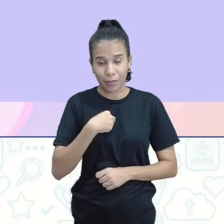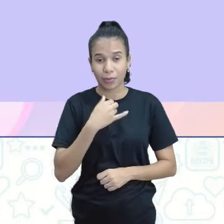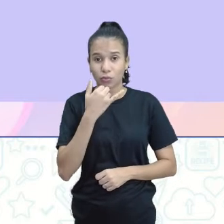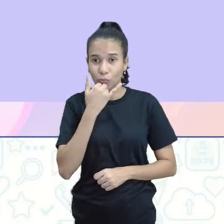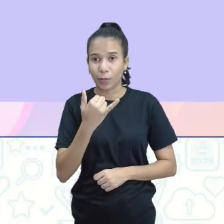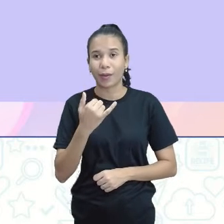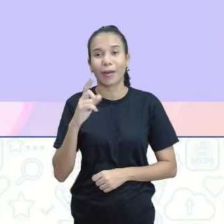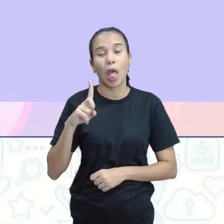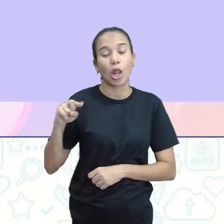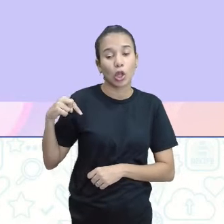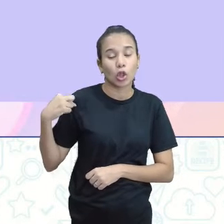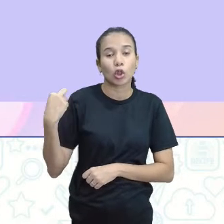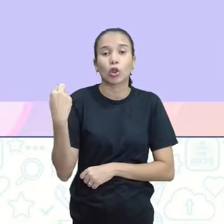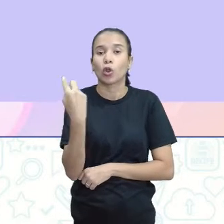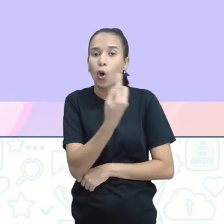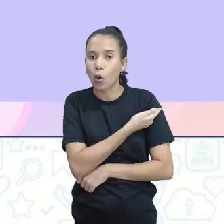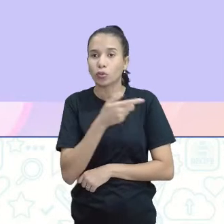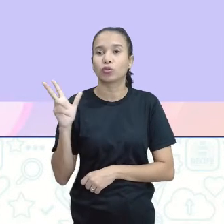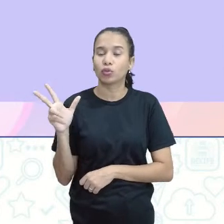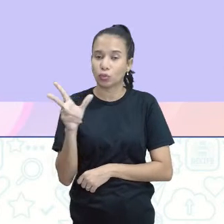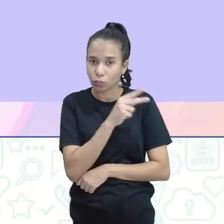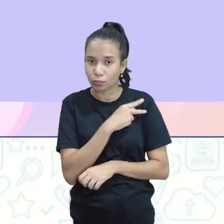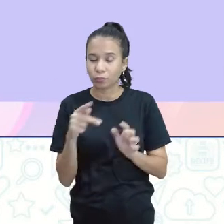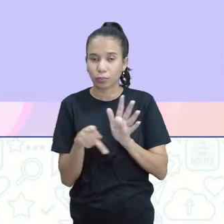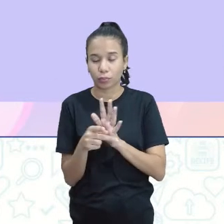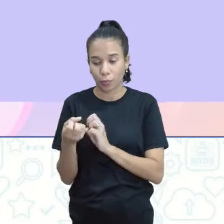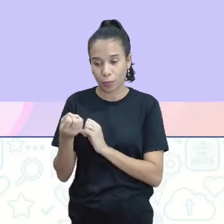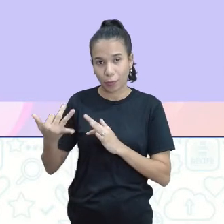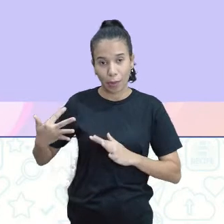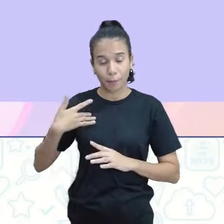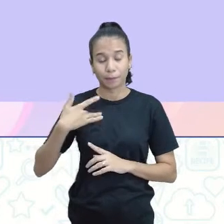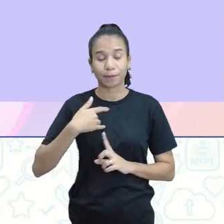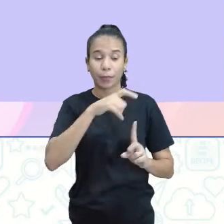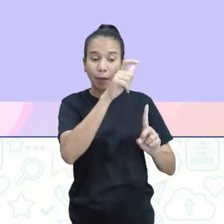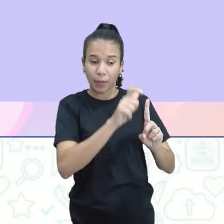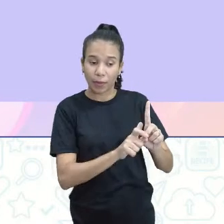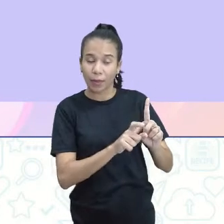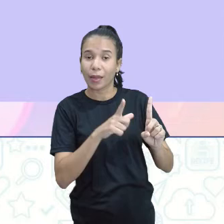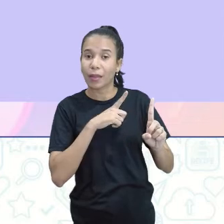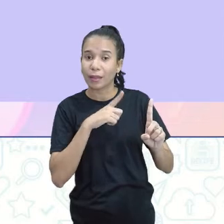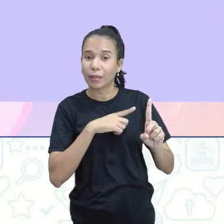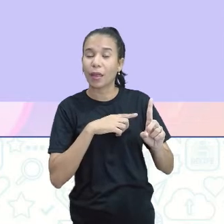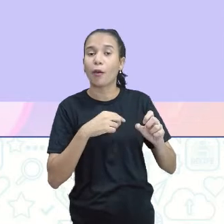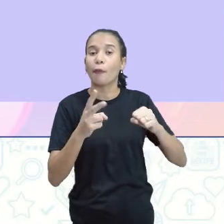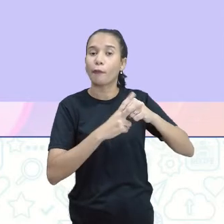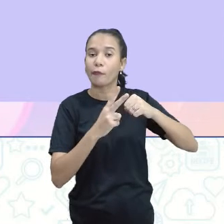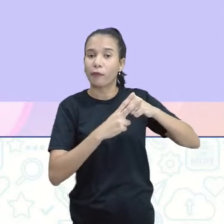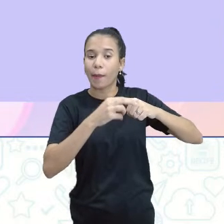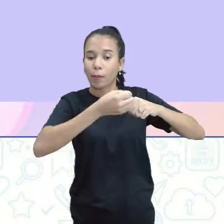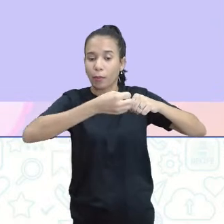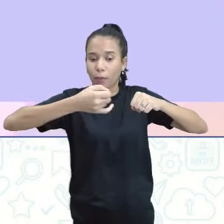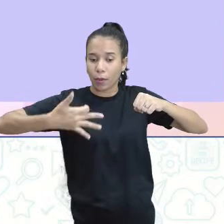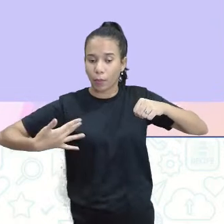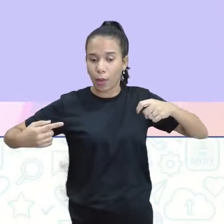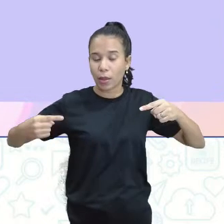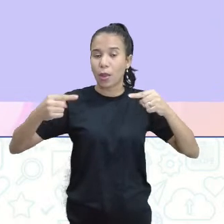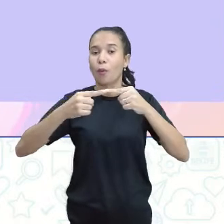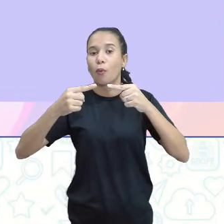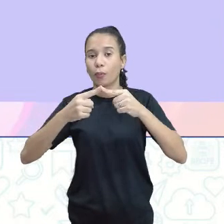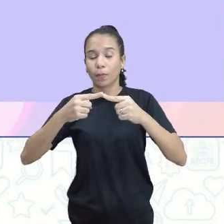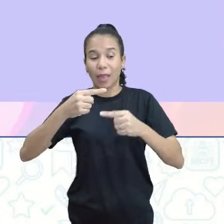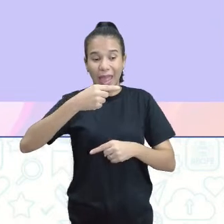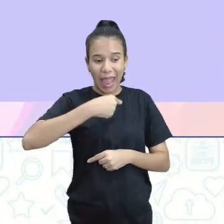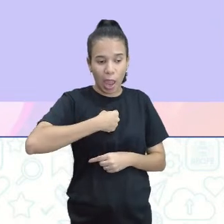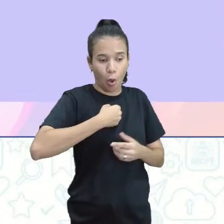errado, nós no plural. Dessa forma, no discurso em primeira pessoa, o verbo possuirá desinências que concordem. Então,